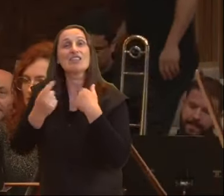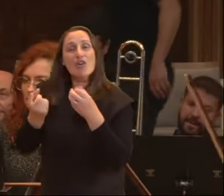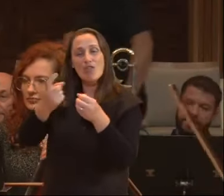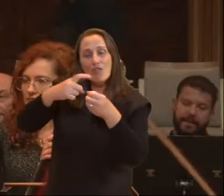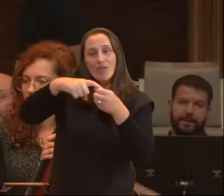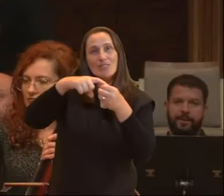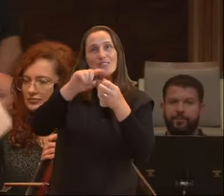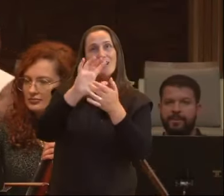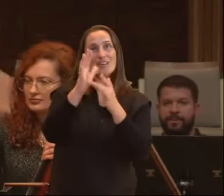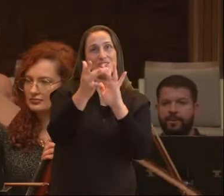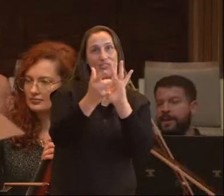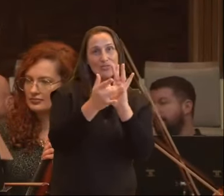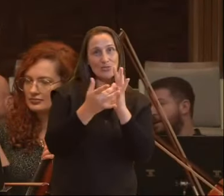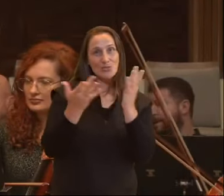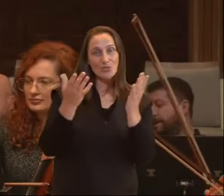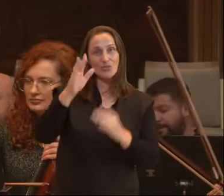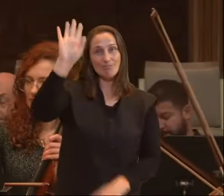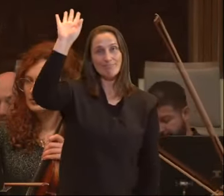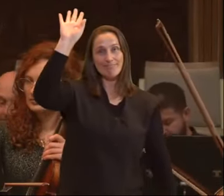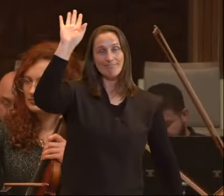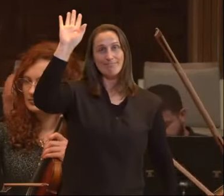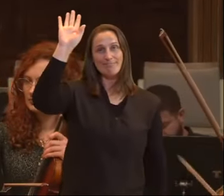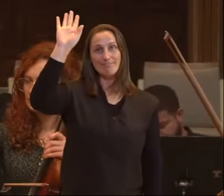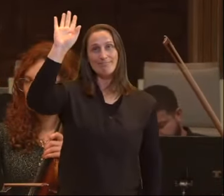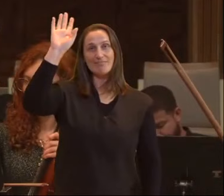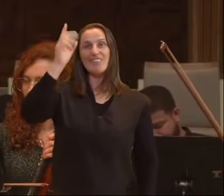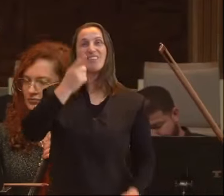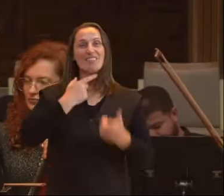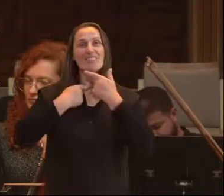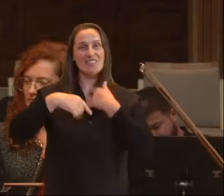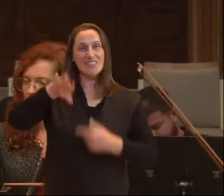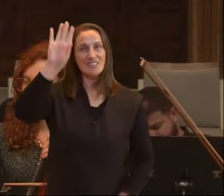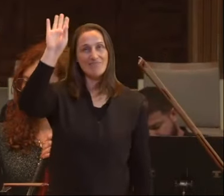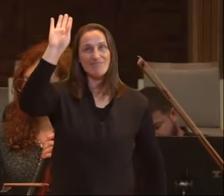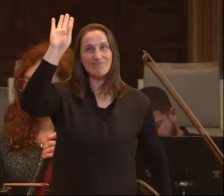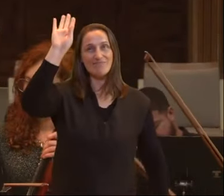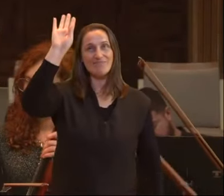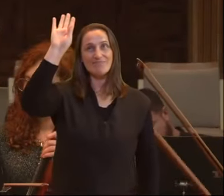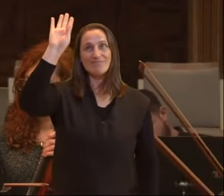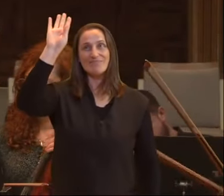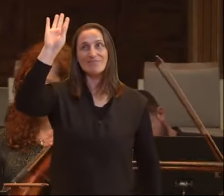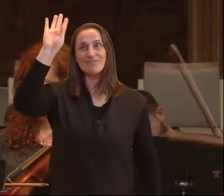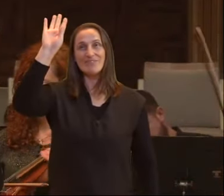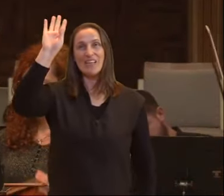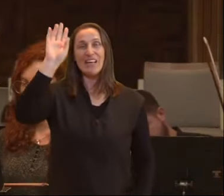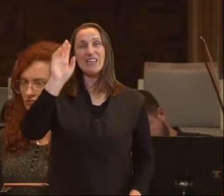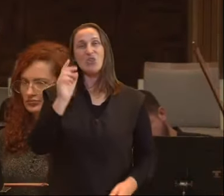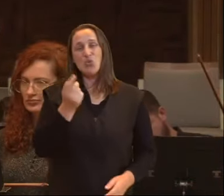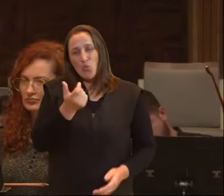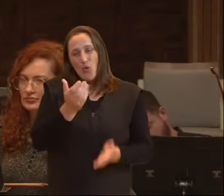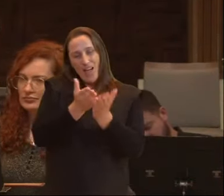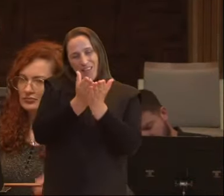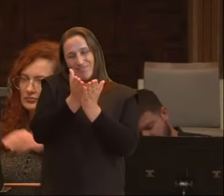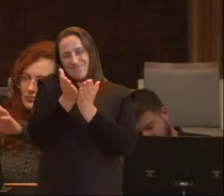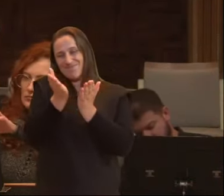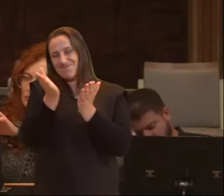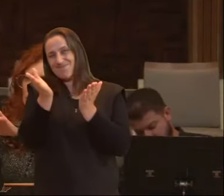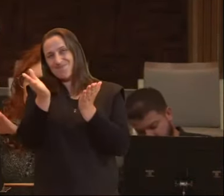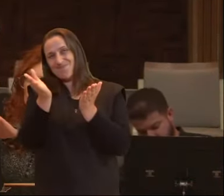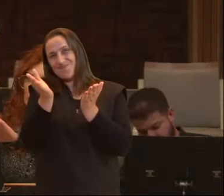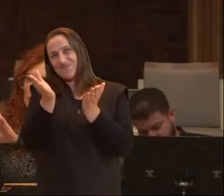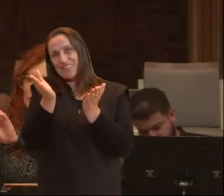porta que é Jesus hoje, levante a sua mão onde você está. Diga: eu estou saindo, eu estou fora desta